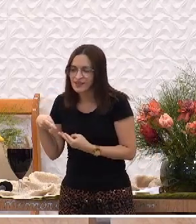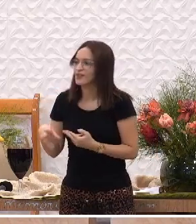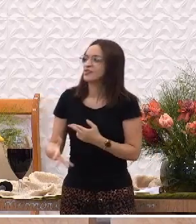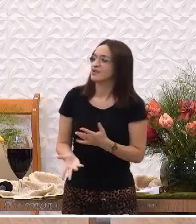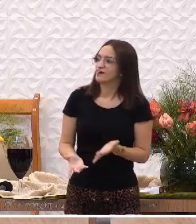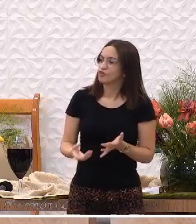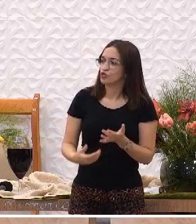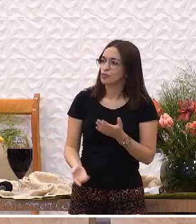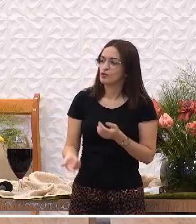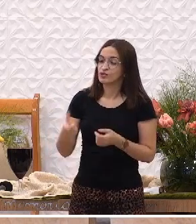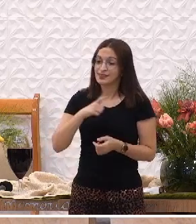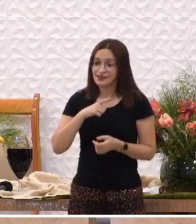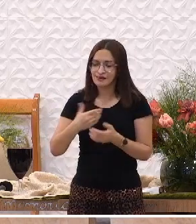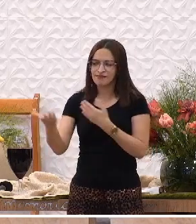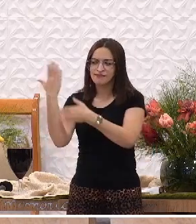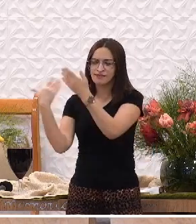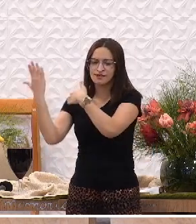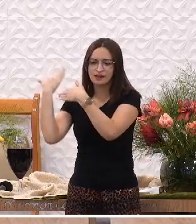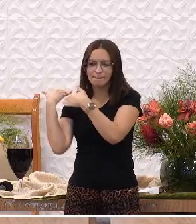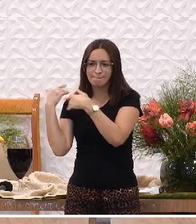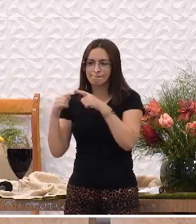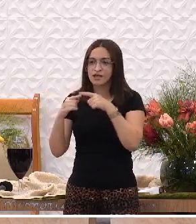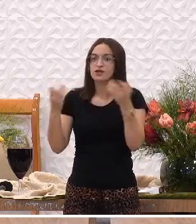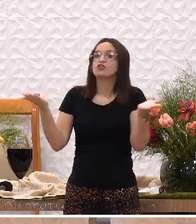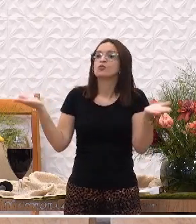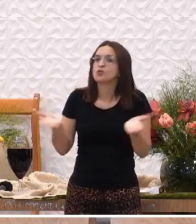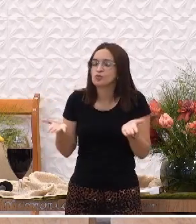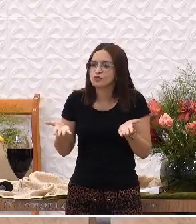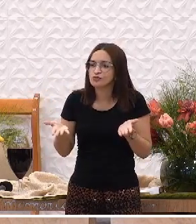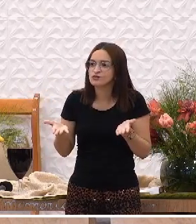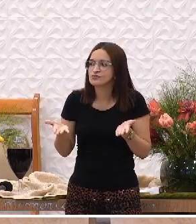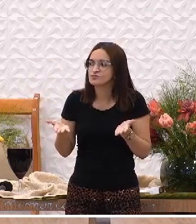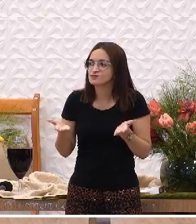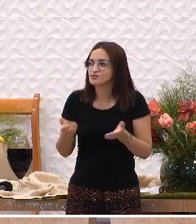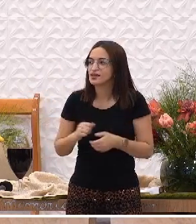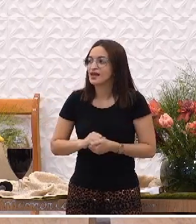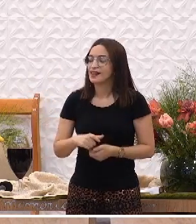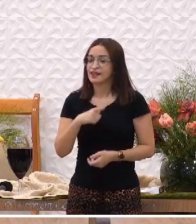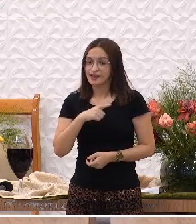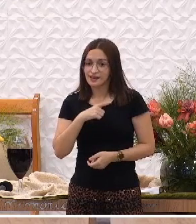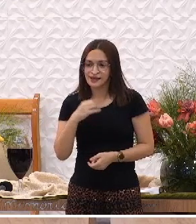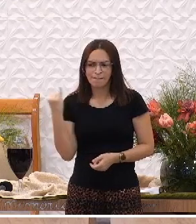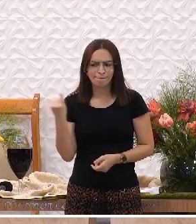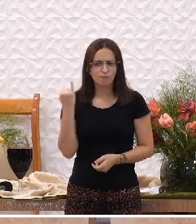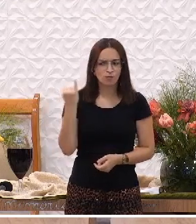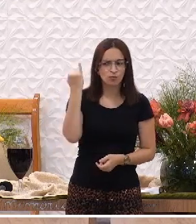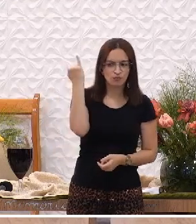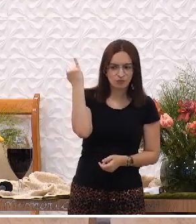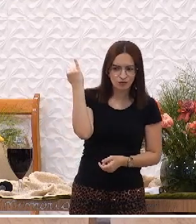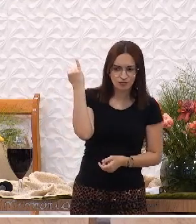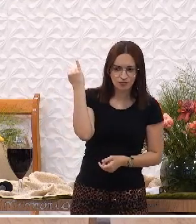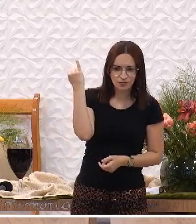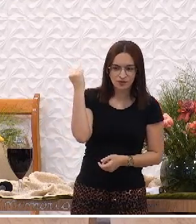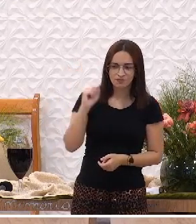foram recuperadas, que eu considero que têm um papel muito importante no enfraquecimento,